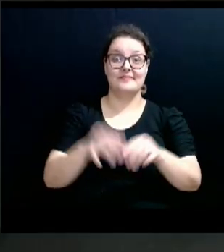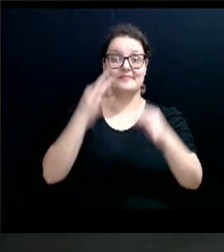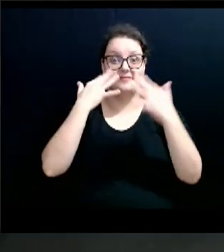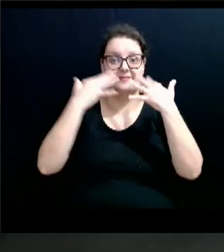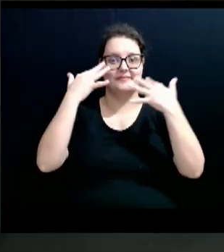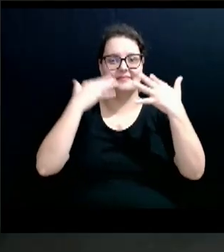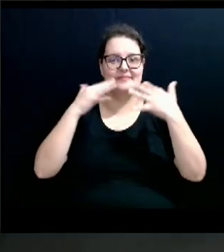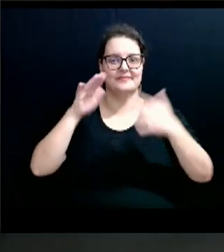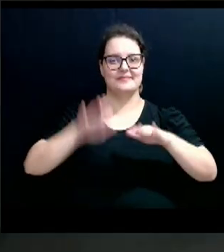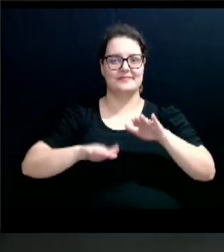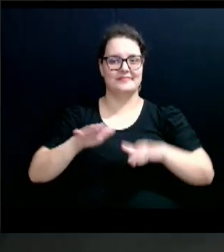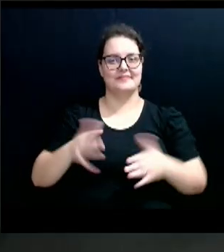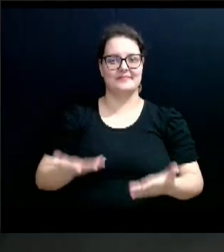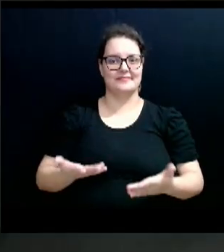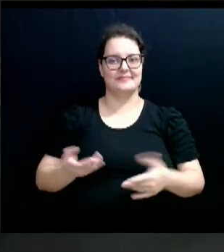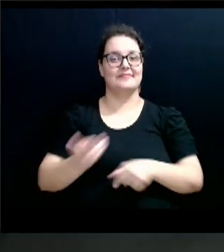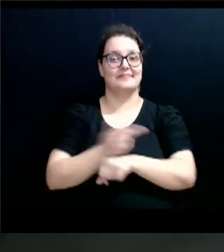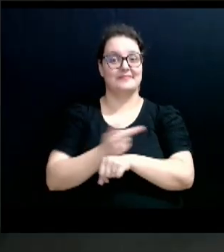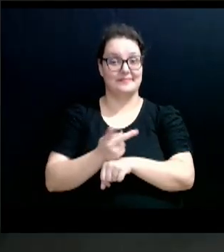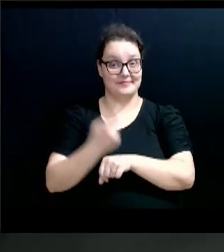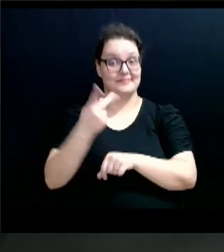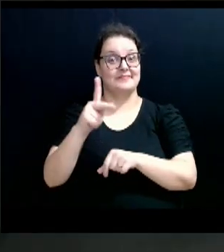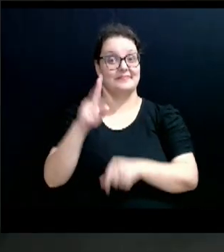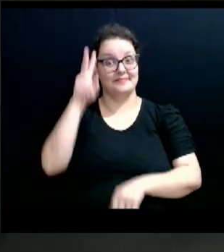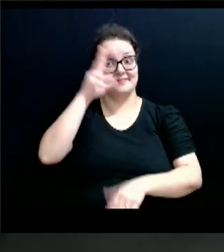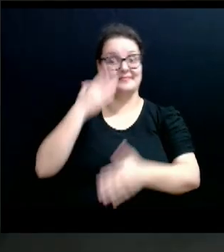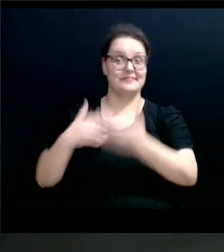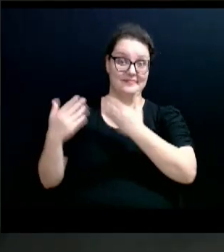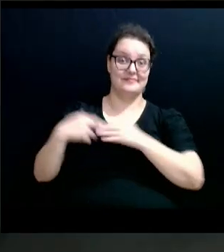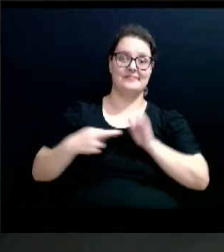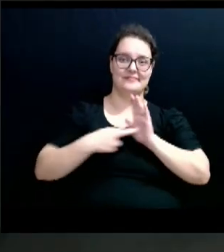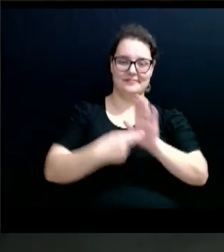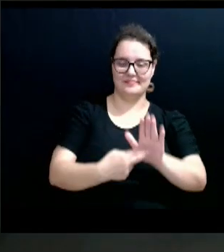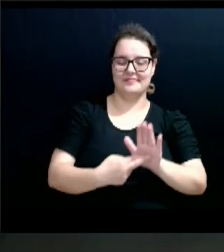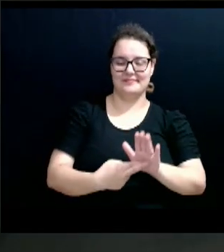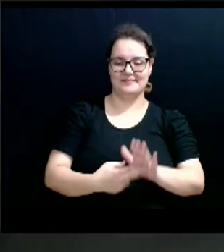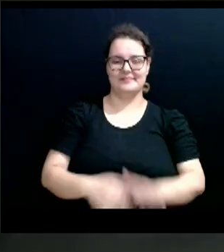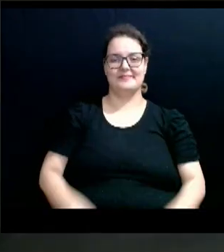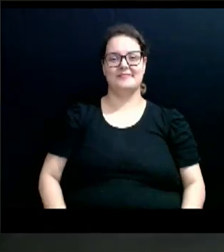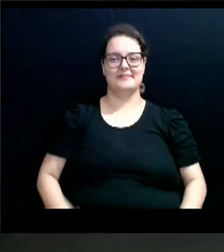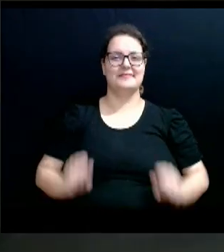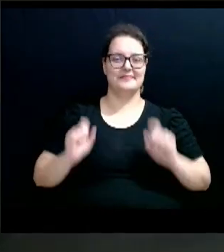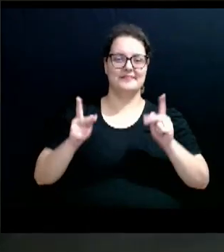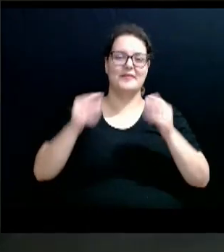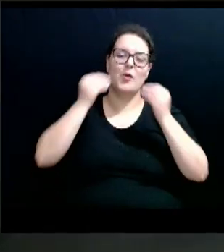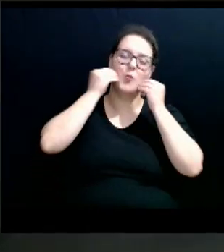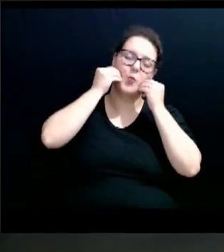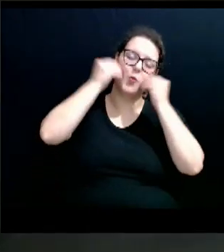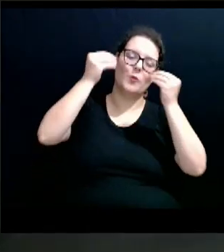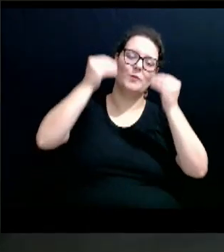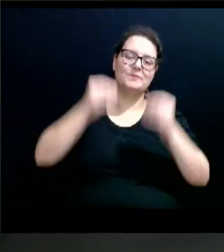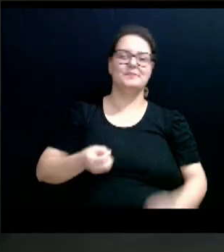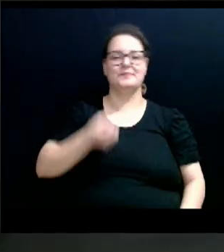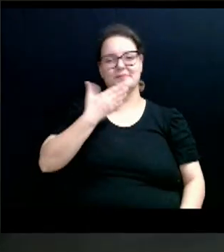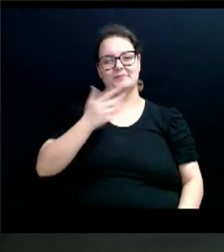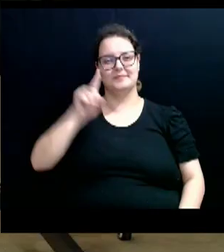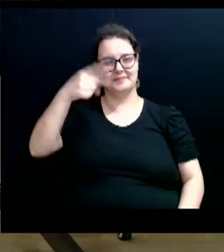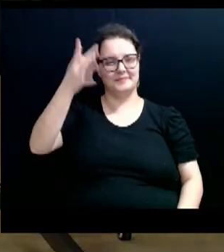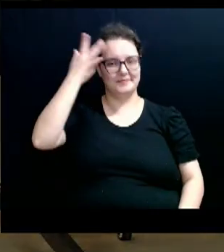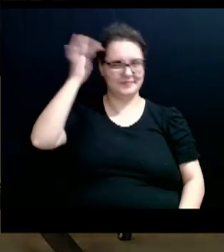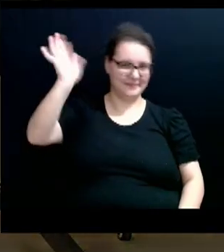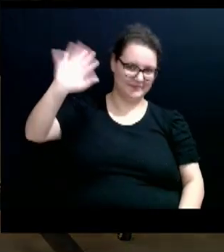repente, buscar a sua referência, buscar a sua história, tá bom? Beijo grande, fique bem. E até amanhã. Tchau, tchau.